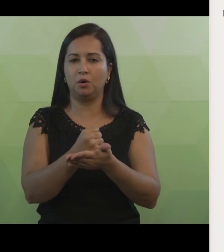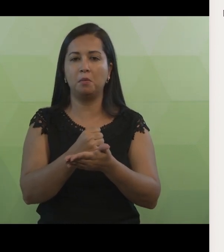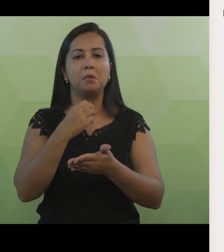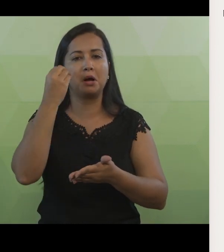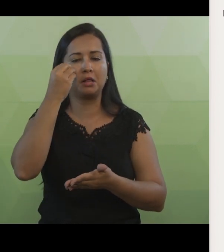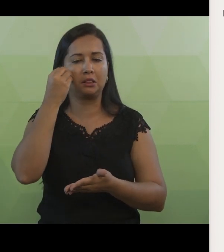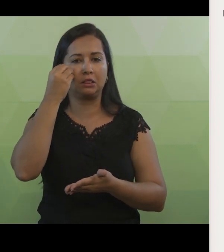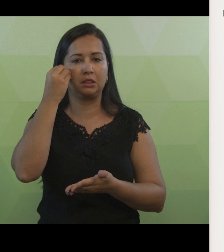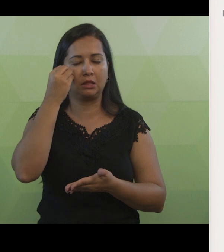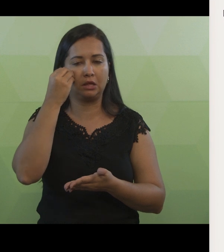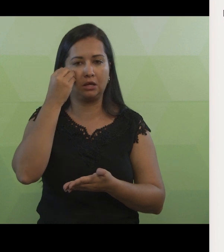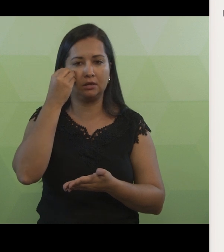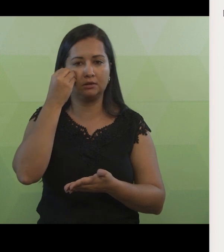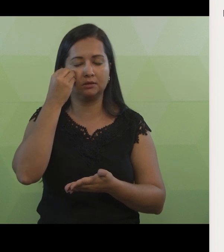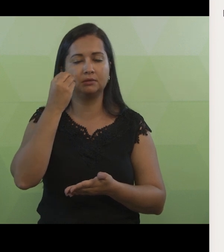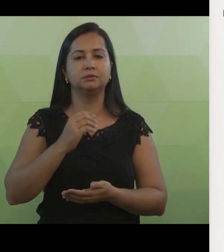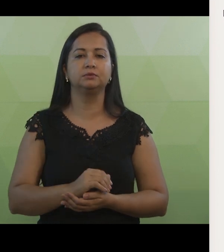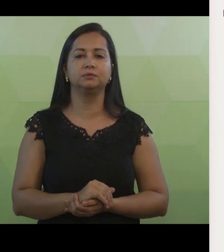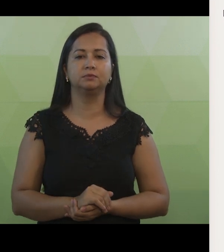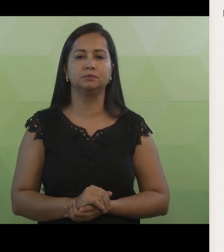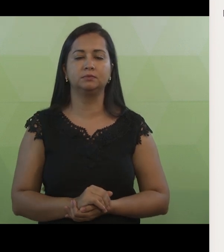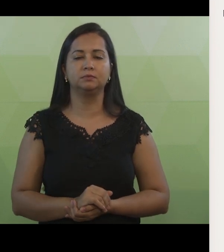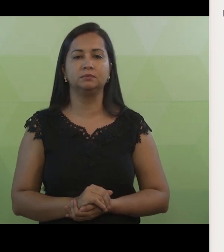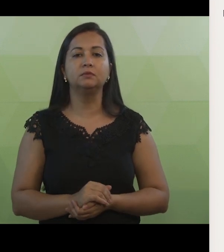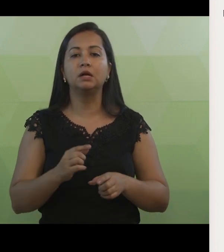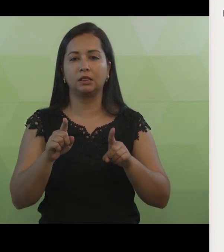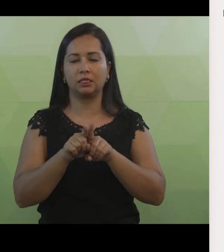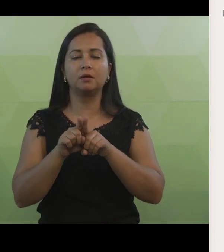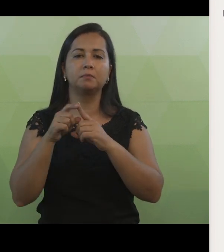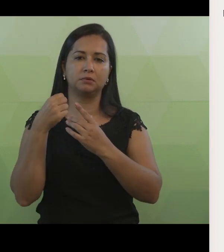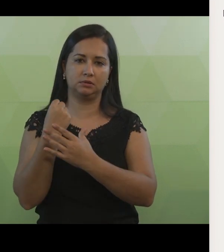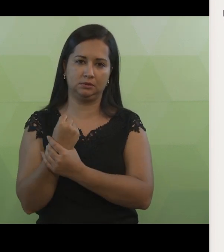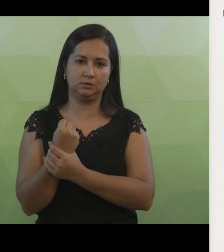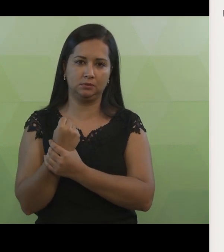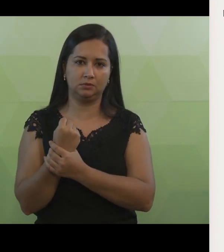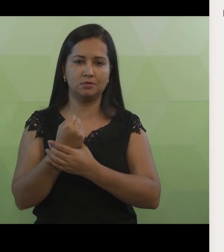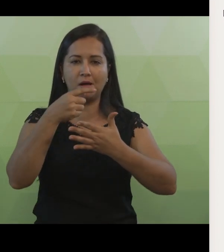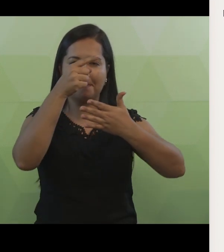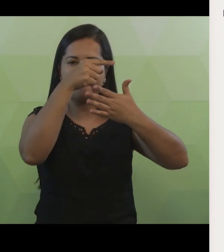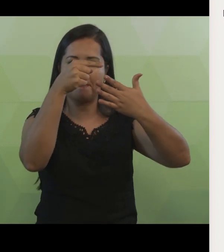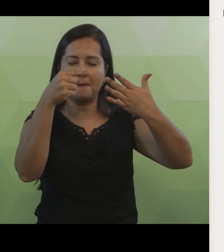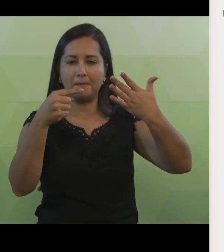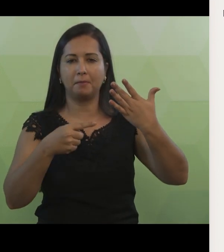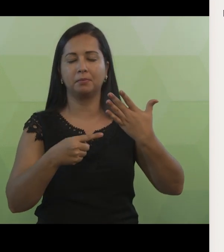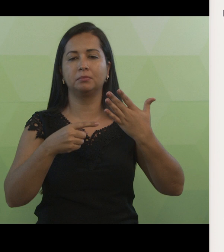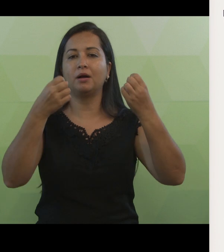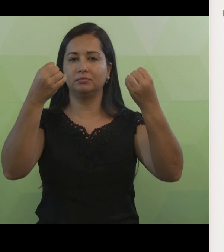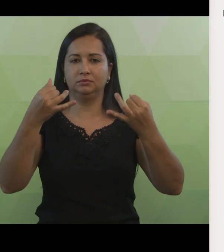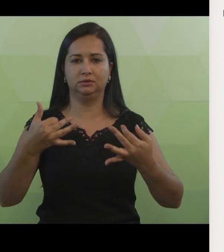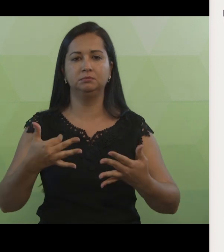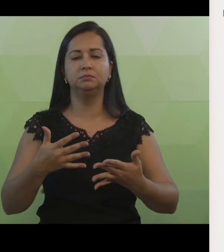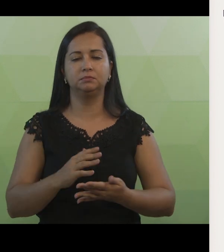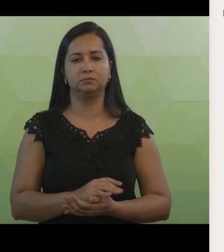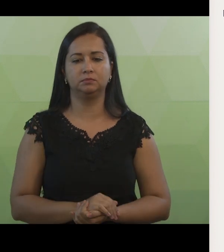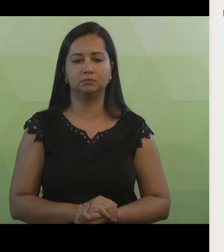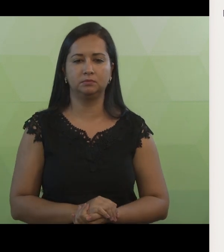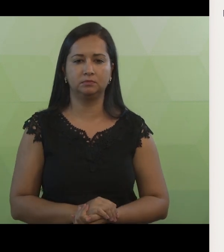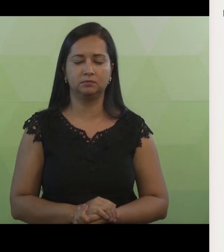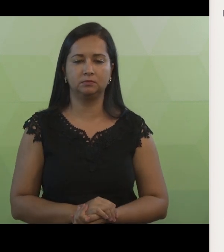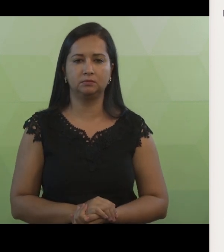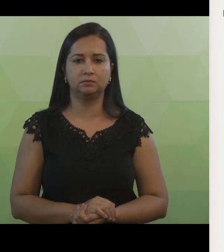teste de vulnerabilidade e parte de segurança. Então, a gente vai explicar cada uma delas.